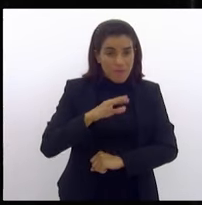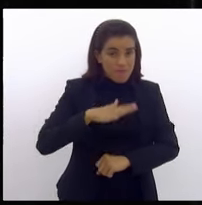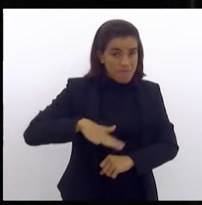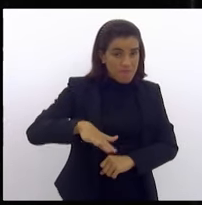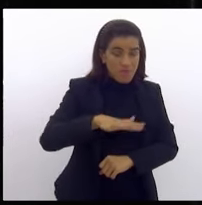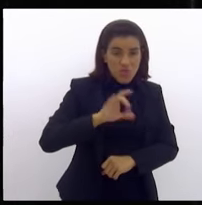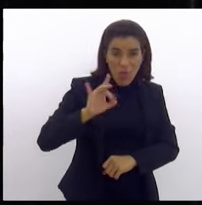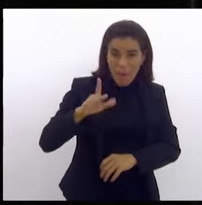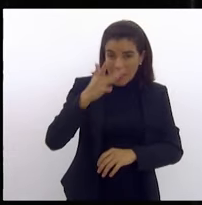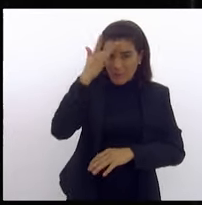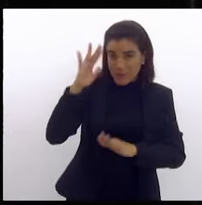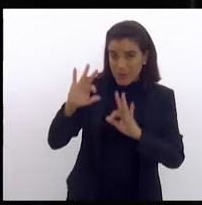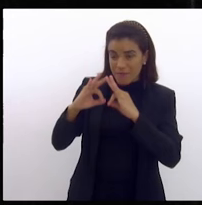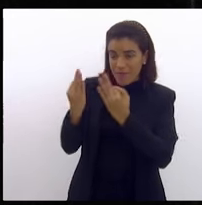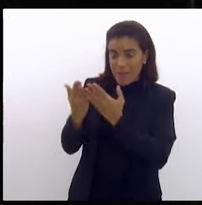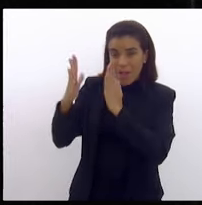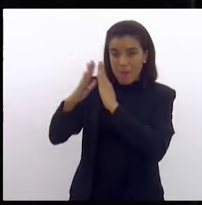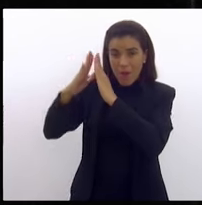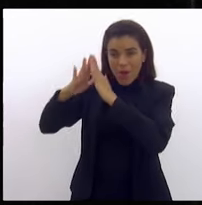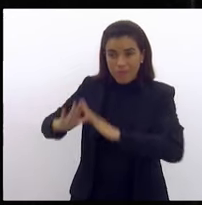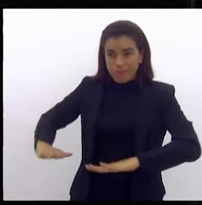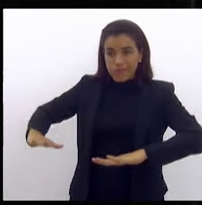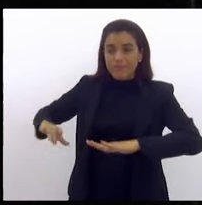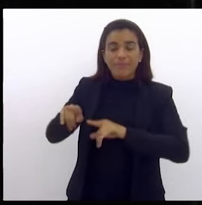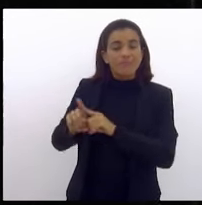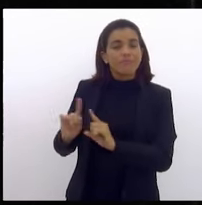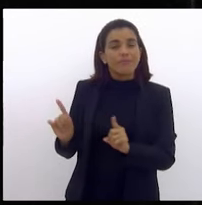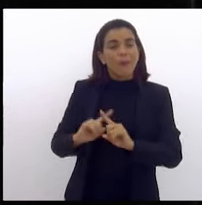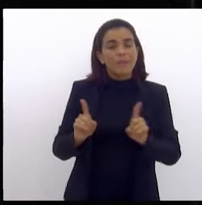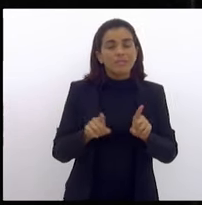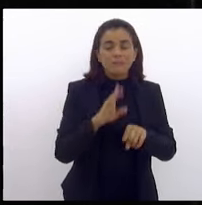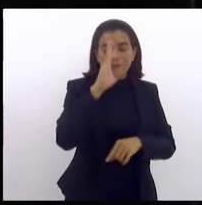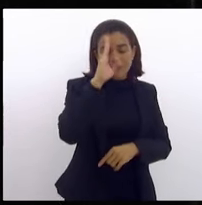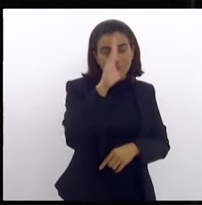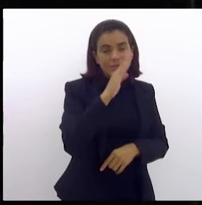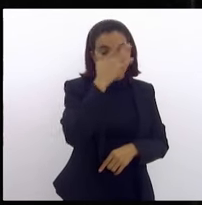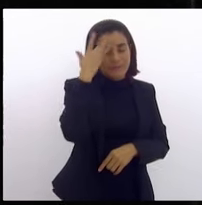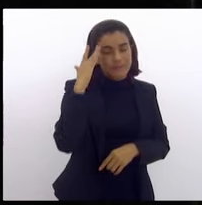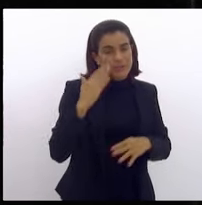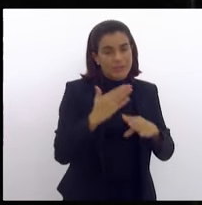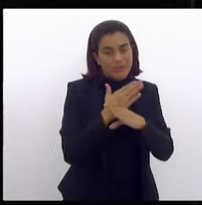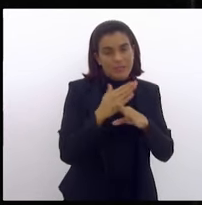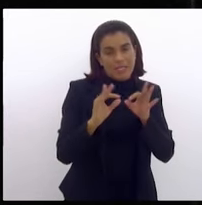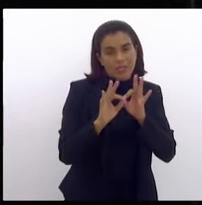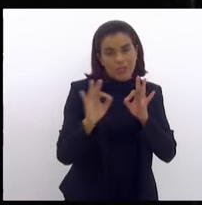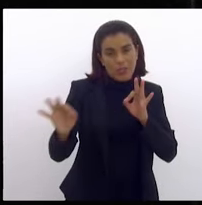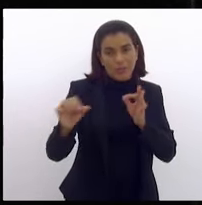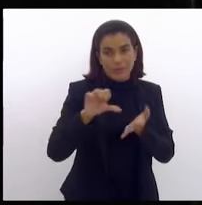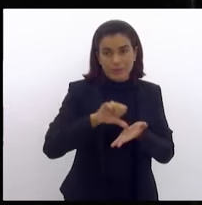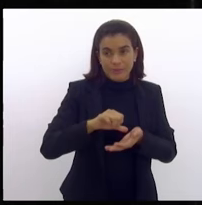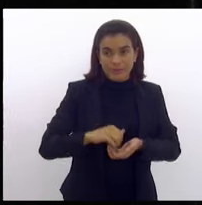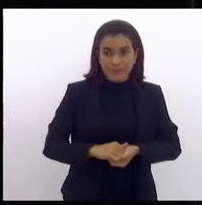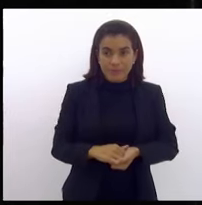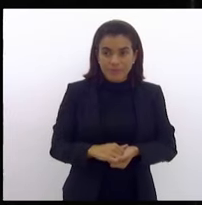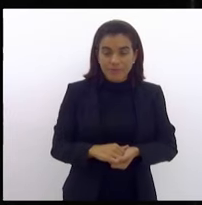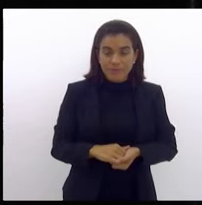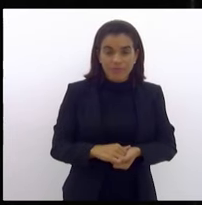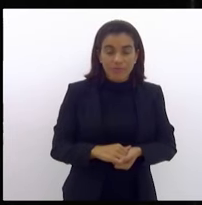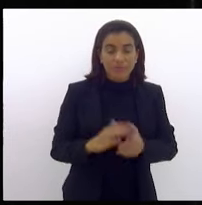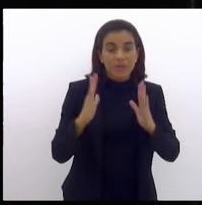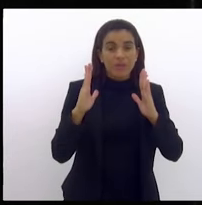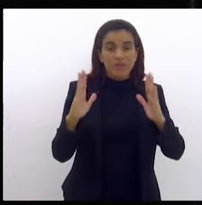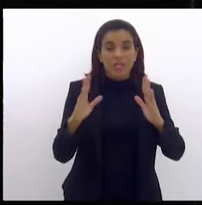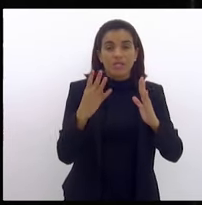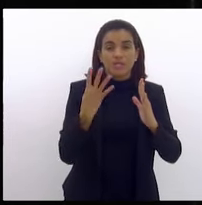nosso povo que vive lá, mas também para o povo da cidade, principalmente das periferias. Nesses